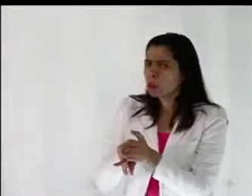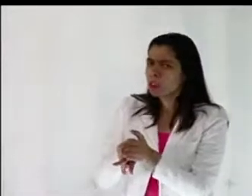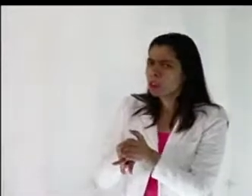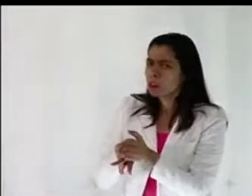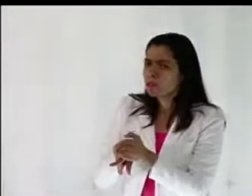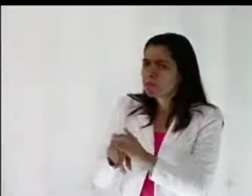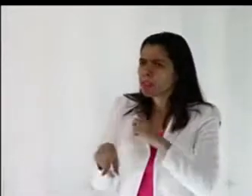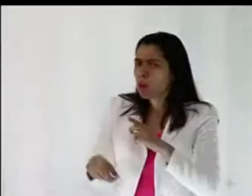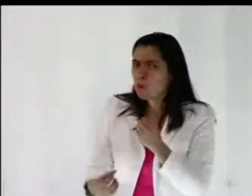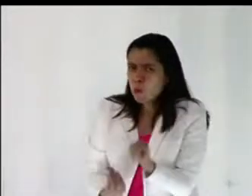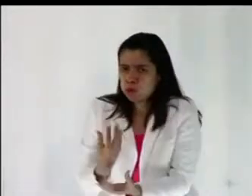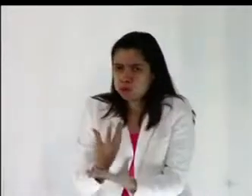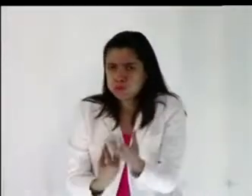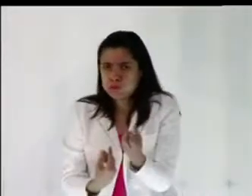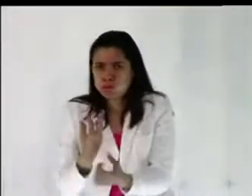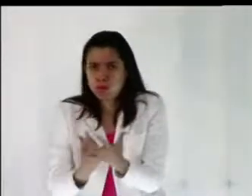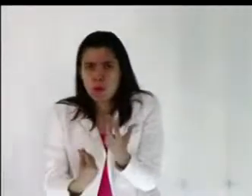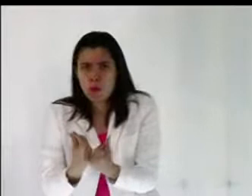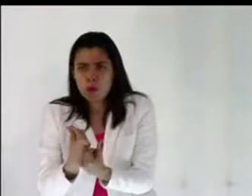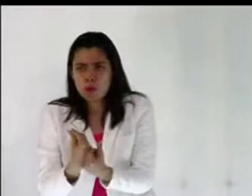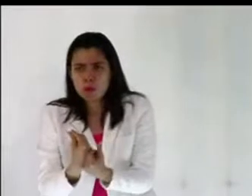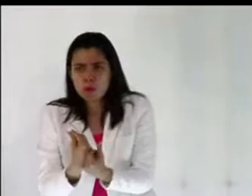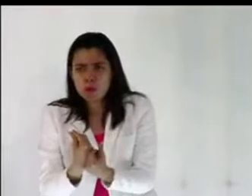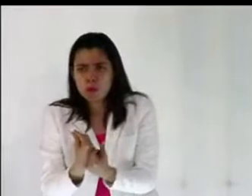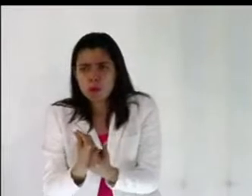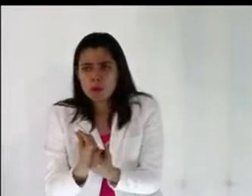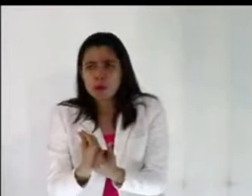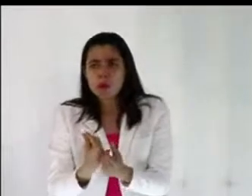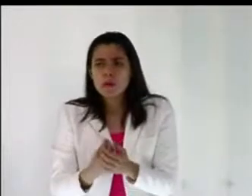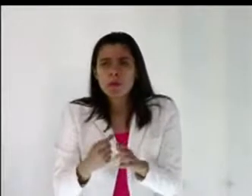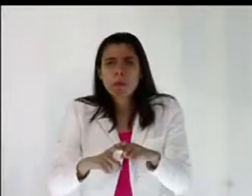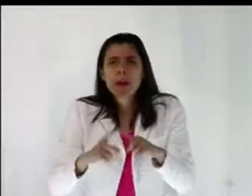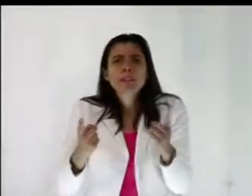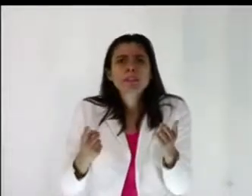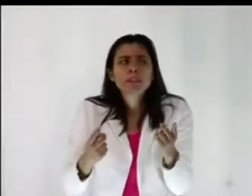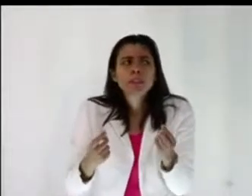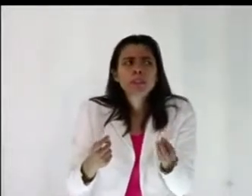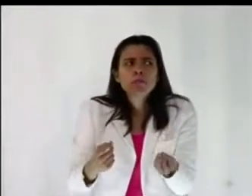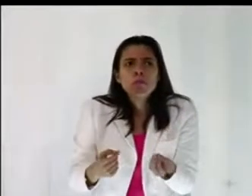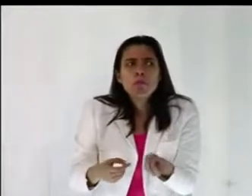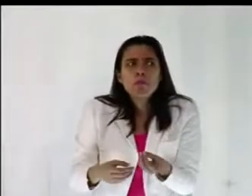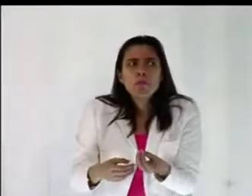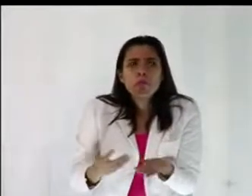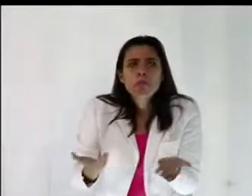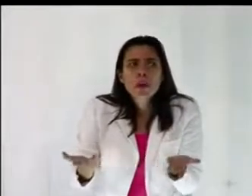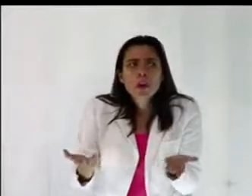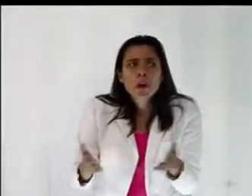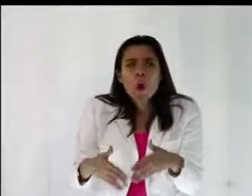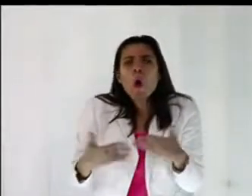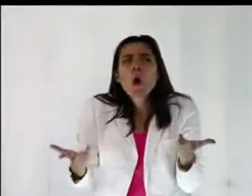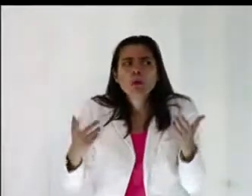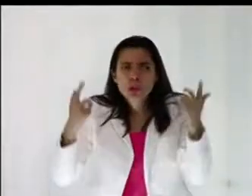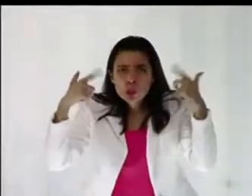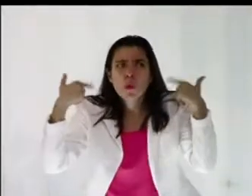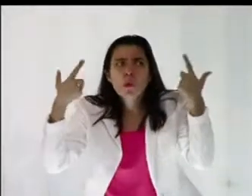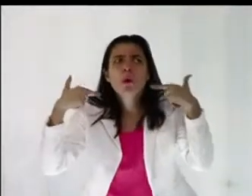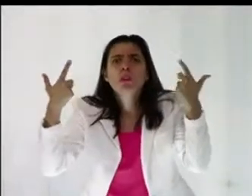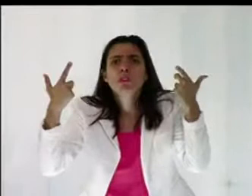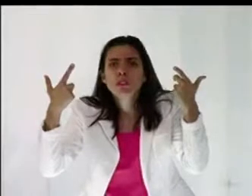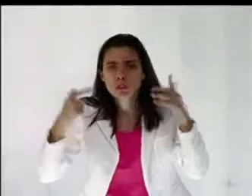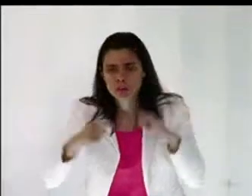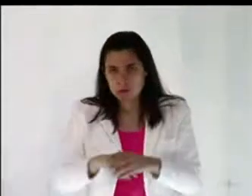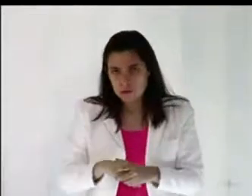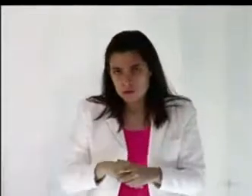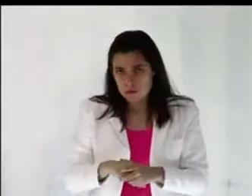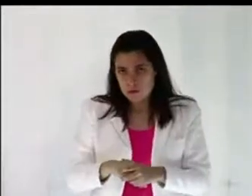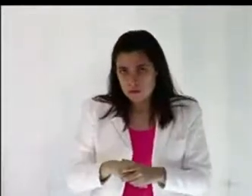lenha, mas onde está o cordeiro para o holocausto? Respondeu Abraão: Deus proverá para